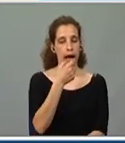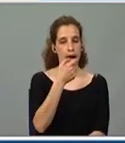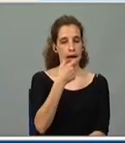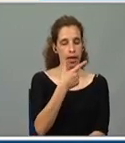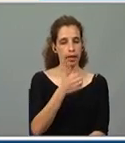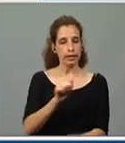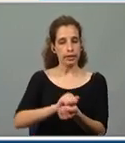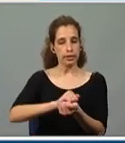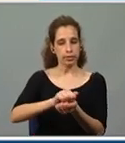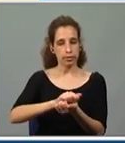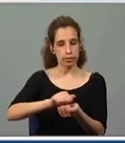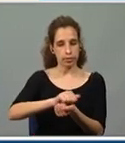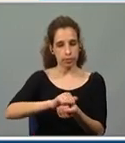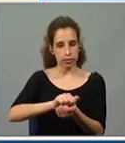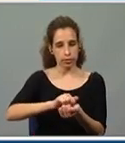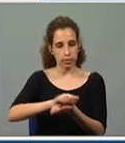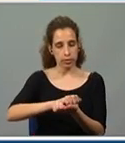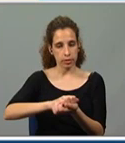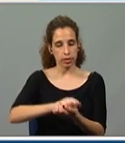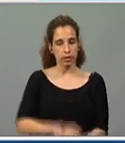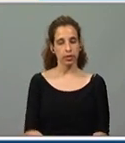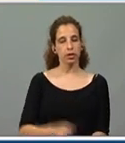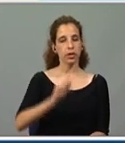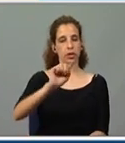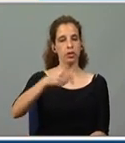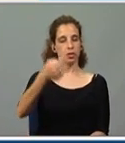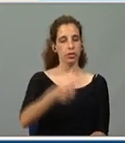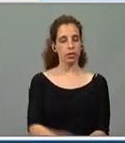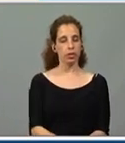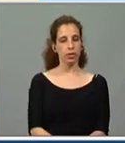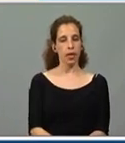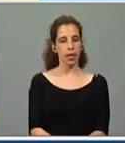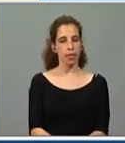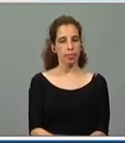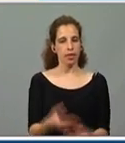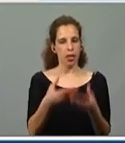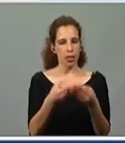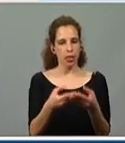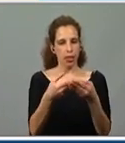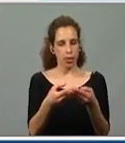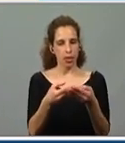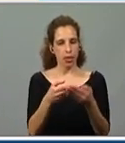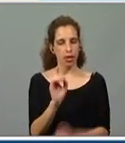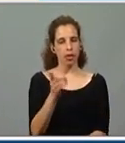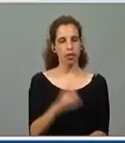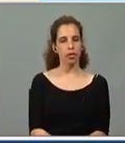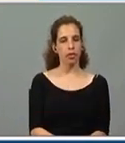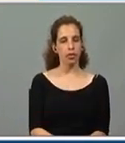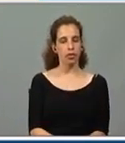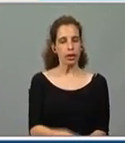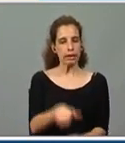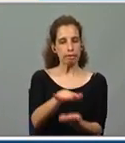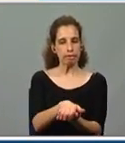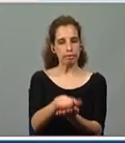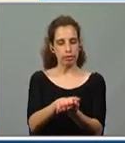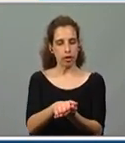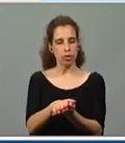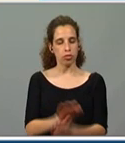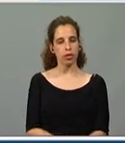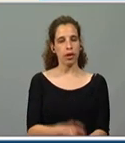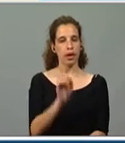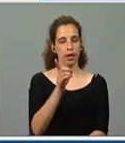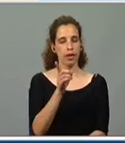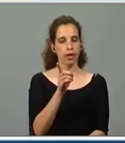foi triturada por várias vezes e depois a pasta triturada foi colocada entre os capachos de corda,